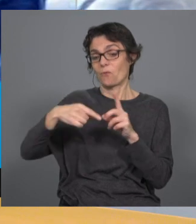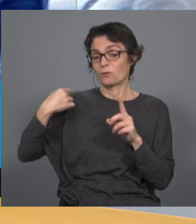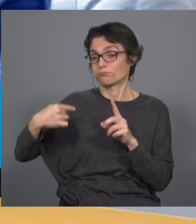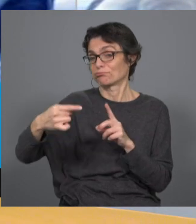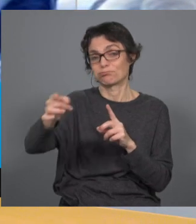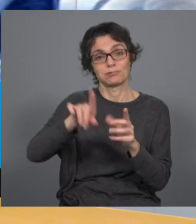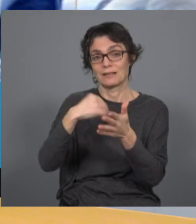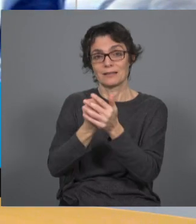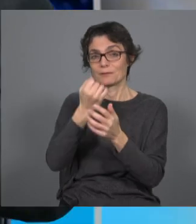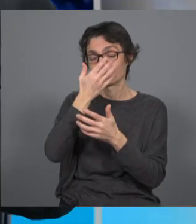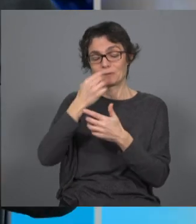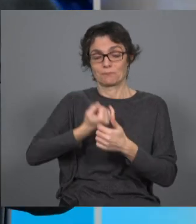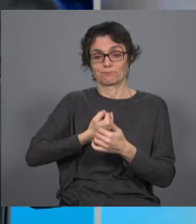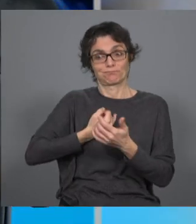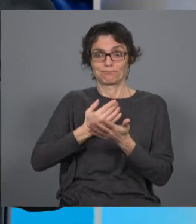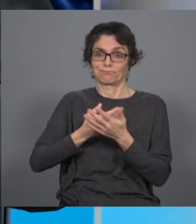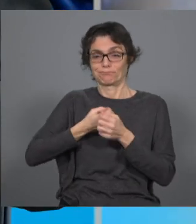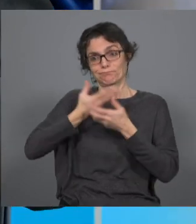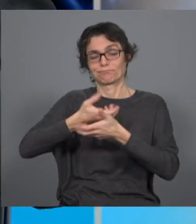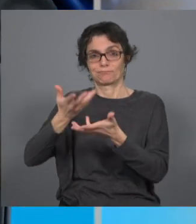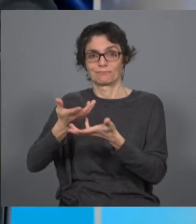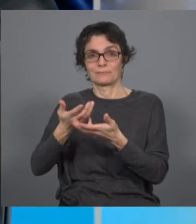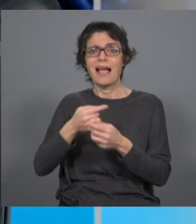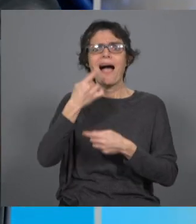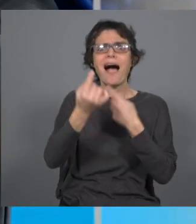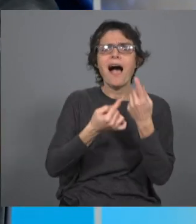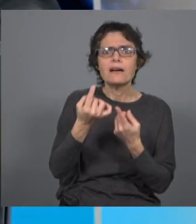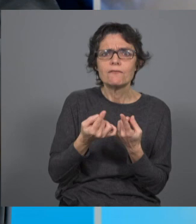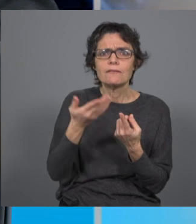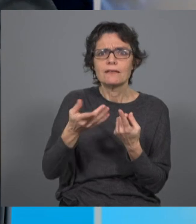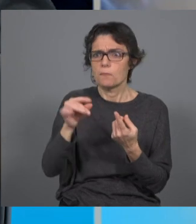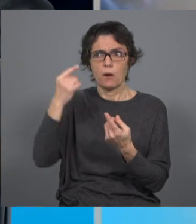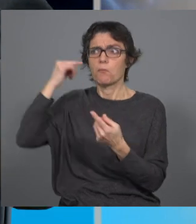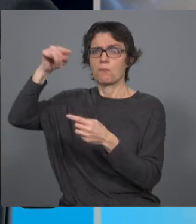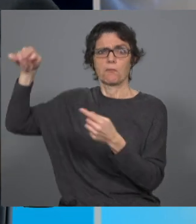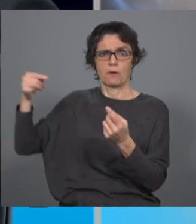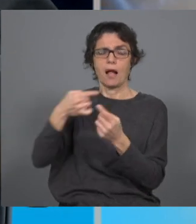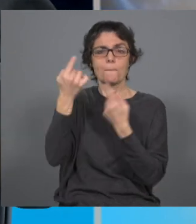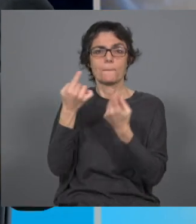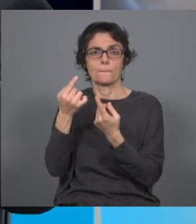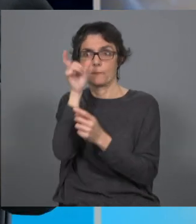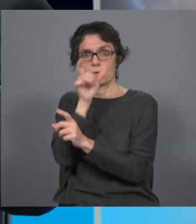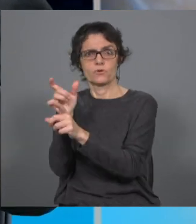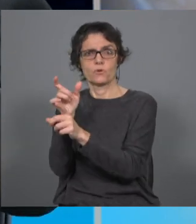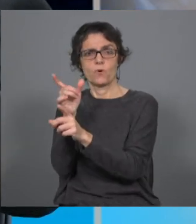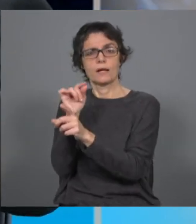também, vivem numa second life, criaram uma vida alternativa, uma vida